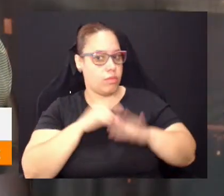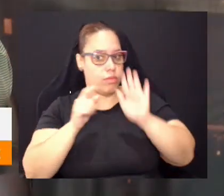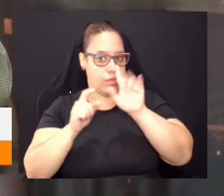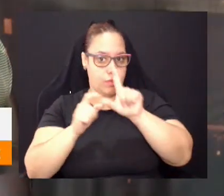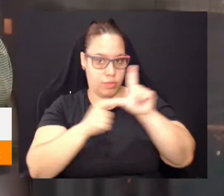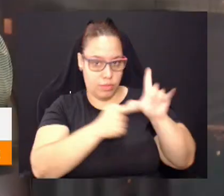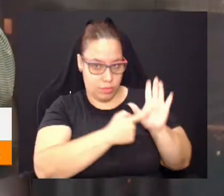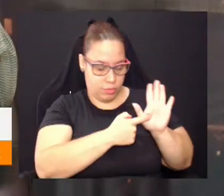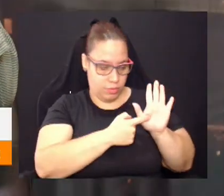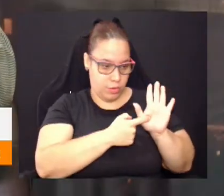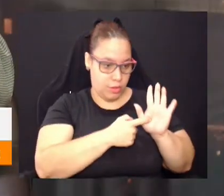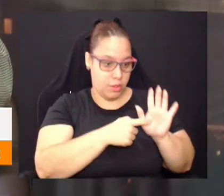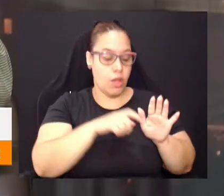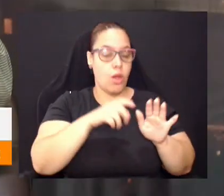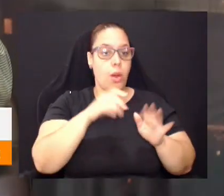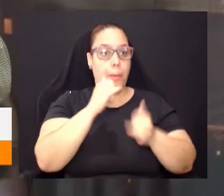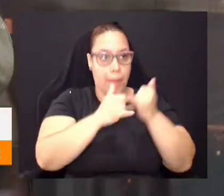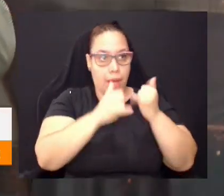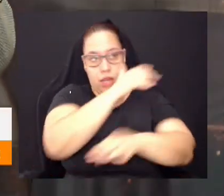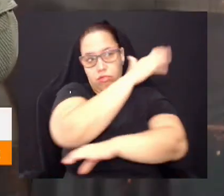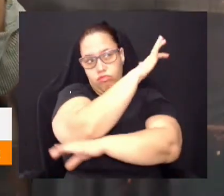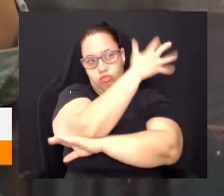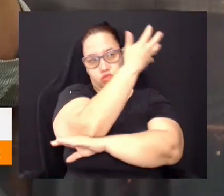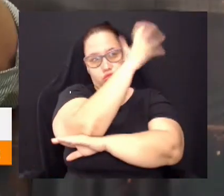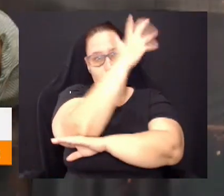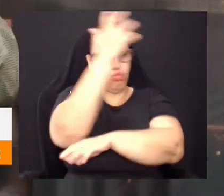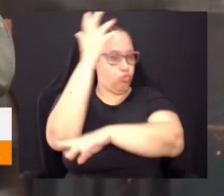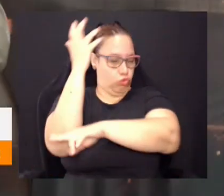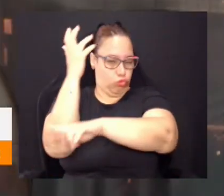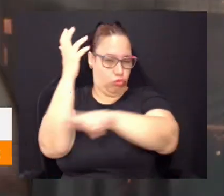do jardim, Sim. porque não adianta eu ter plantas